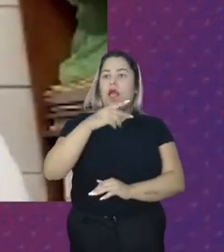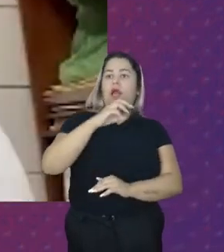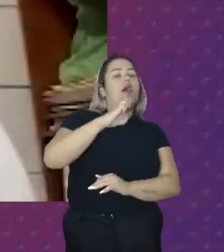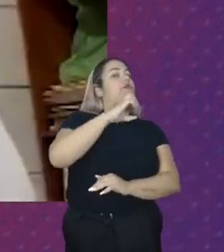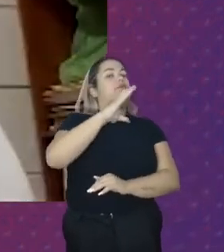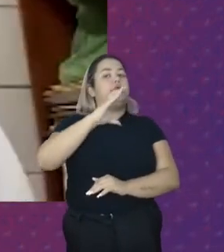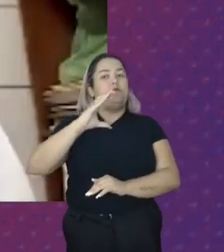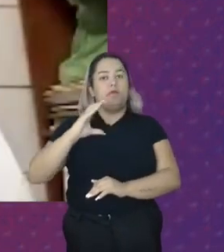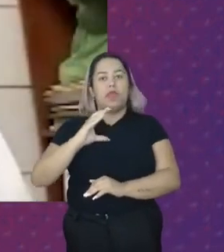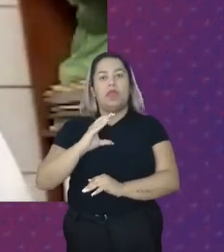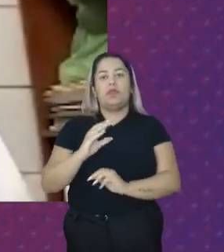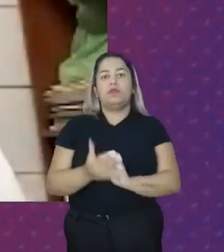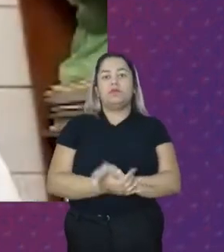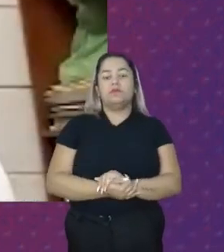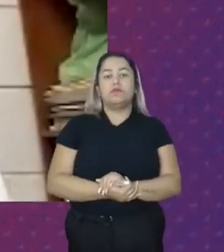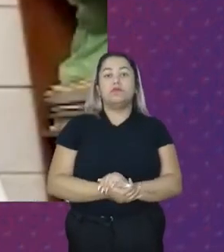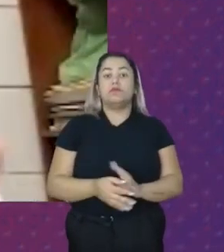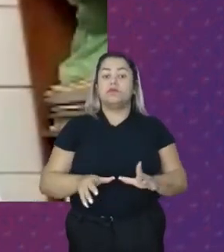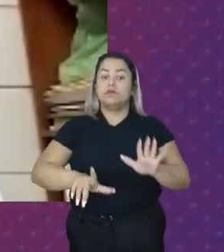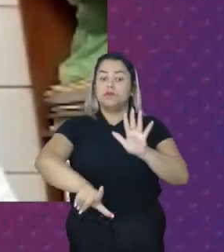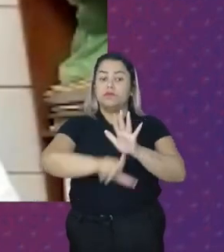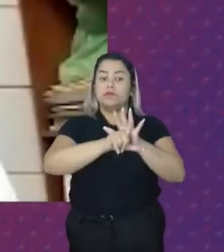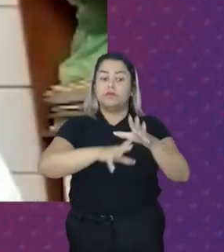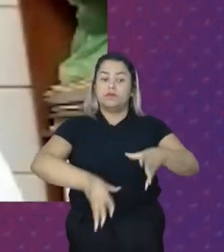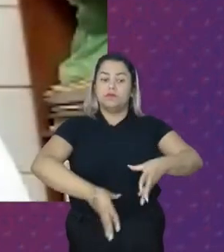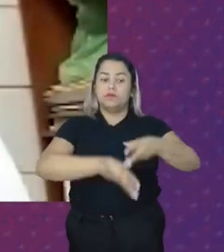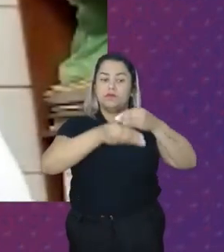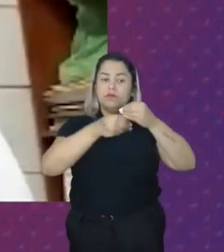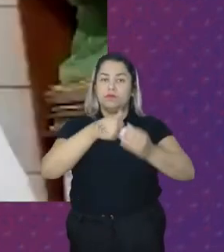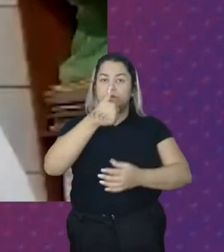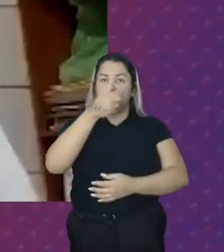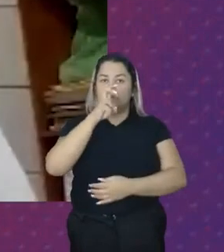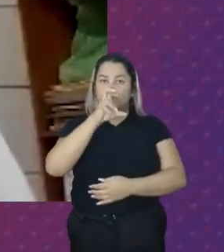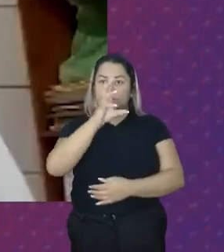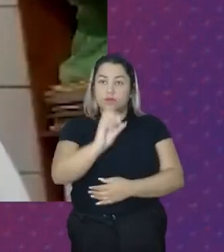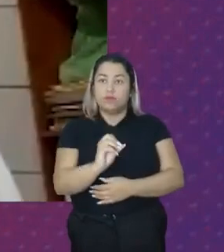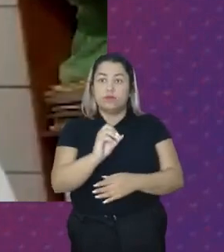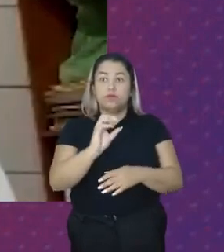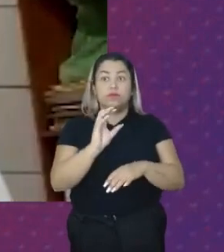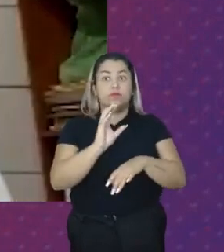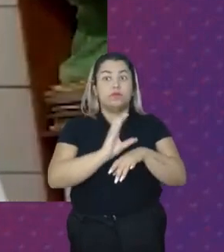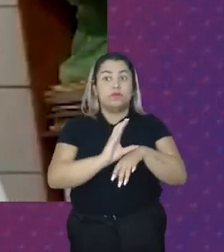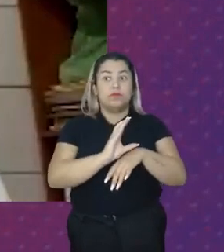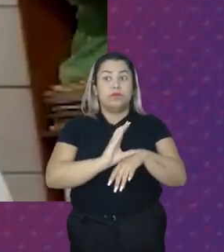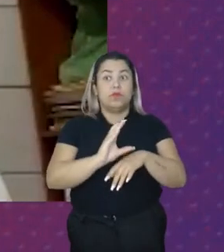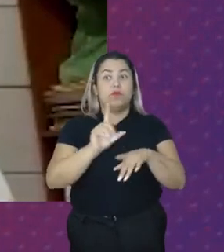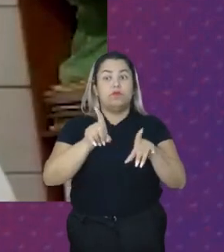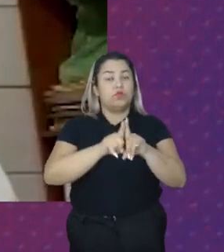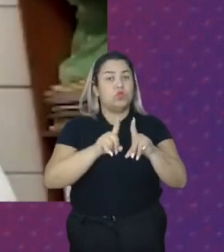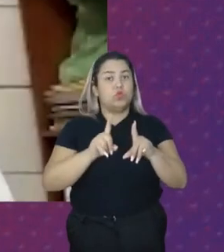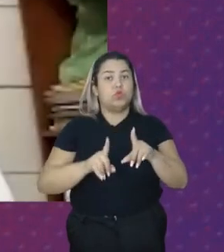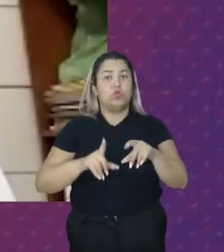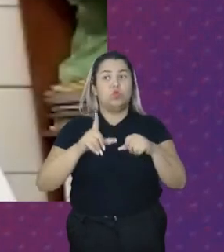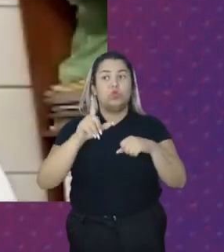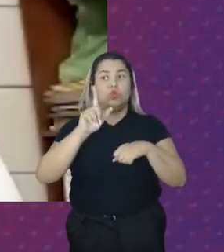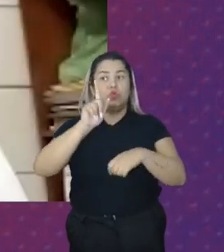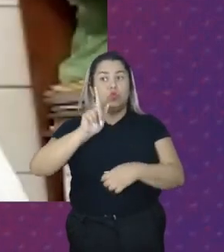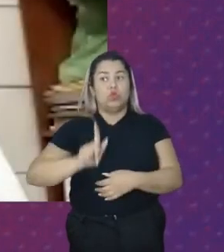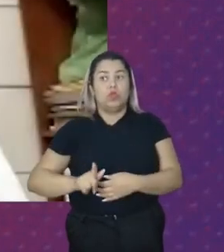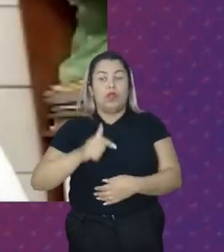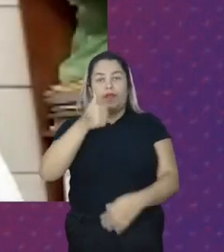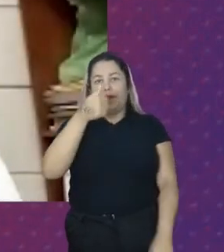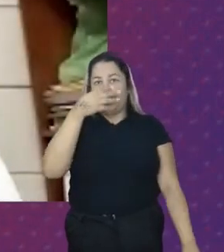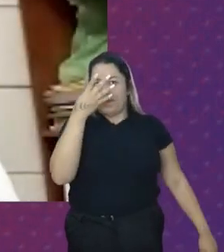A Lei Complementar 150 A Convenção 8-9 Foi tudo na gestão da Creuza Que passou